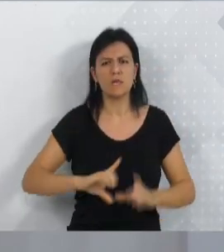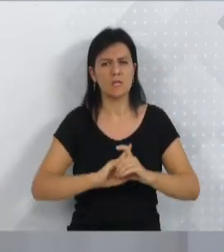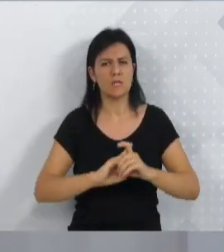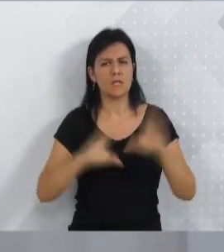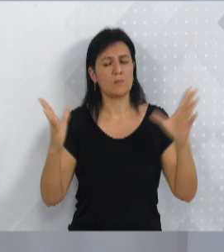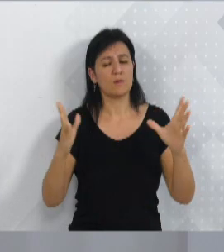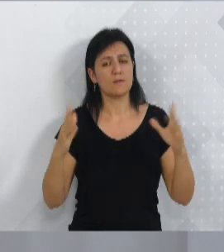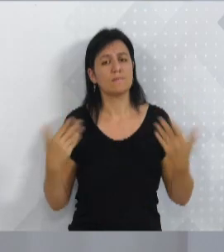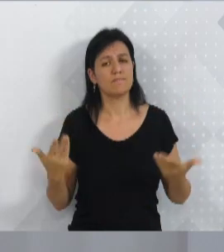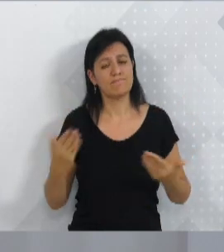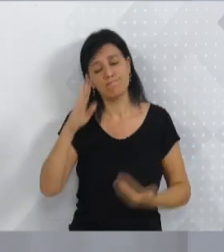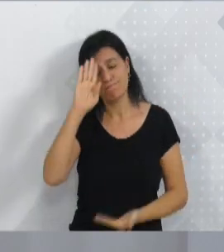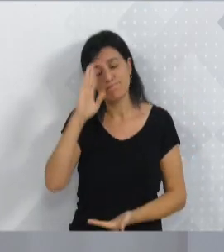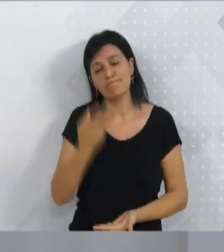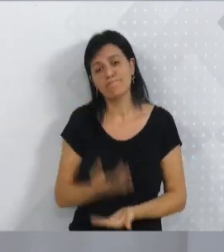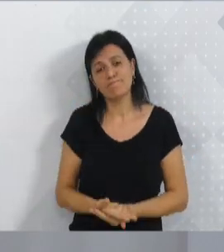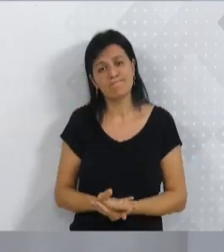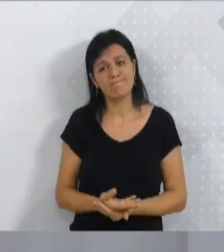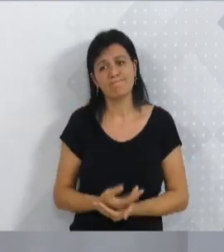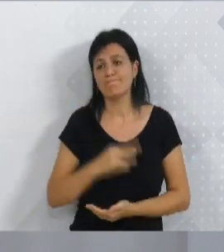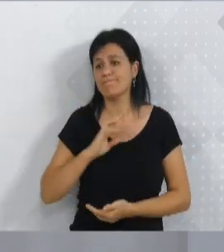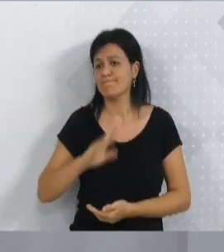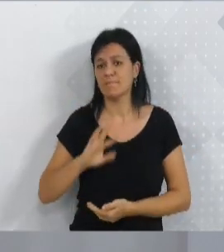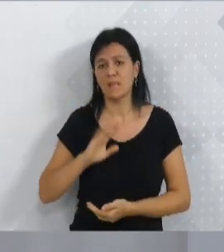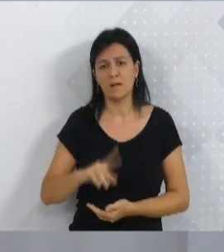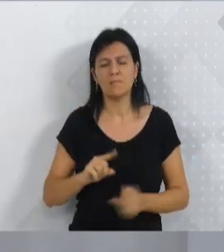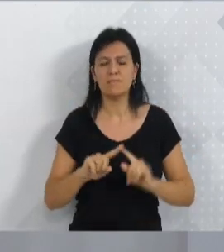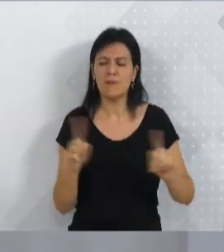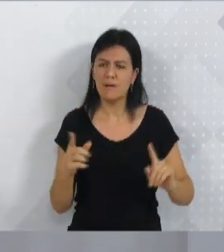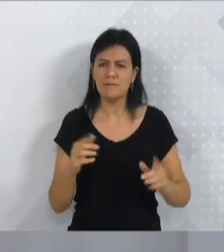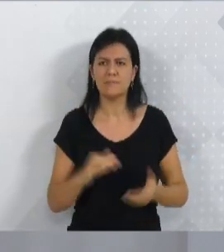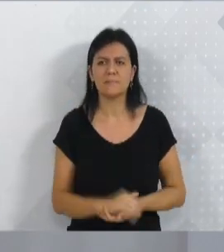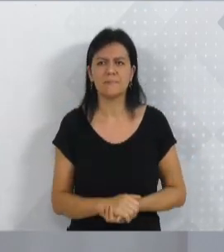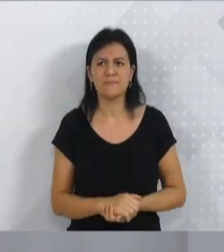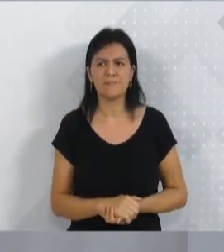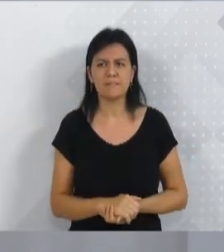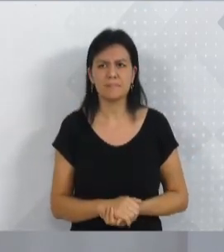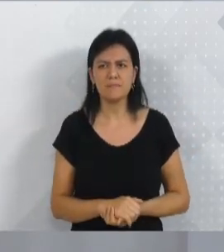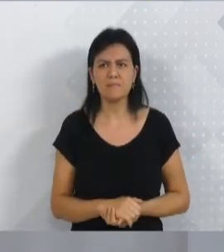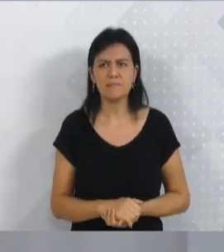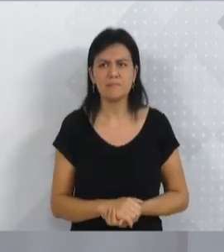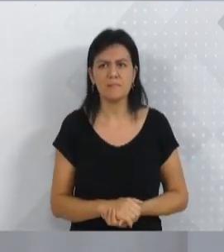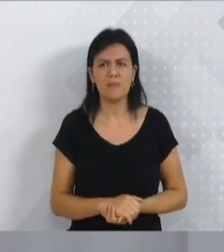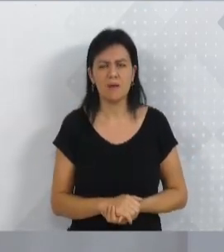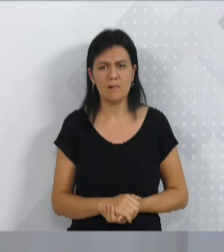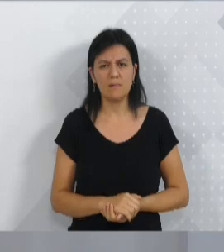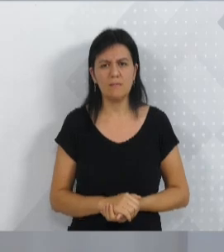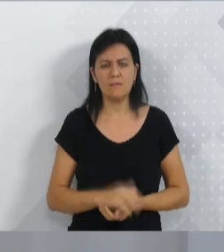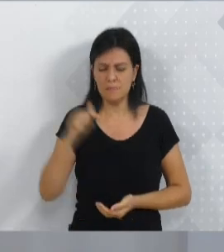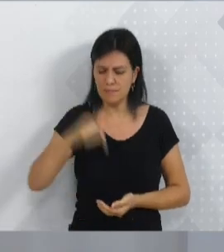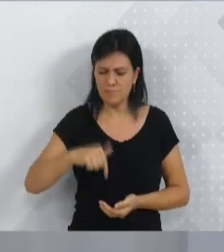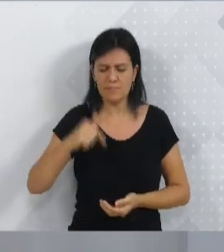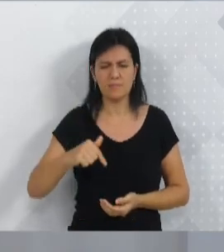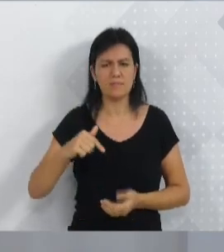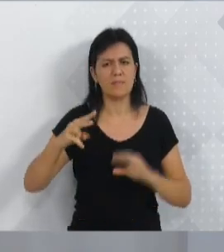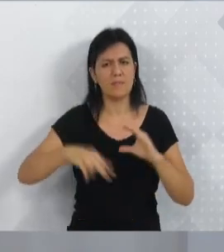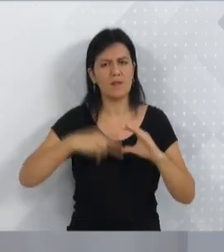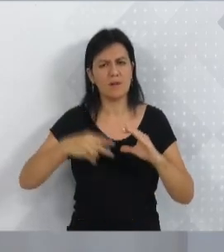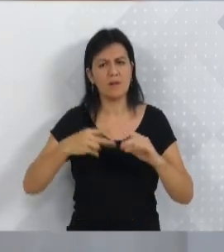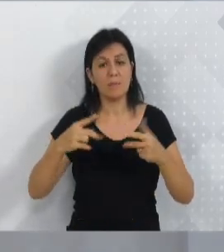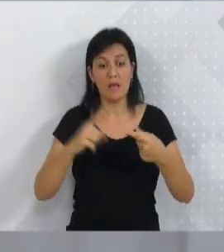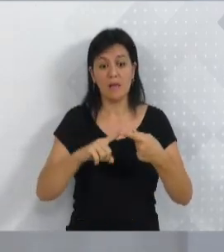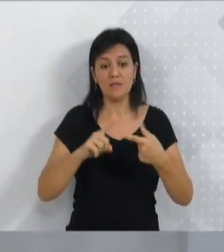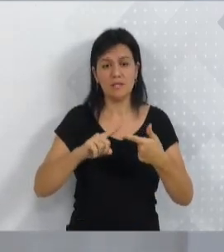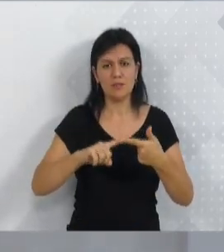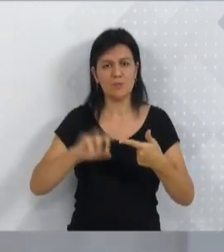eu quero acreditar infelizmente que não mas enfim passar por essa casa é um orgulho tremendo é segundo oportunidade que estou aqui